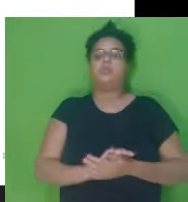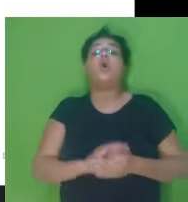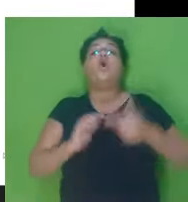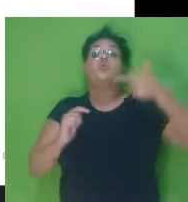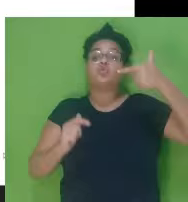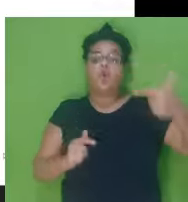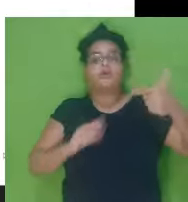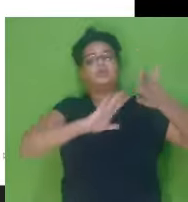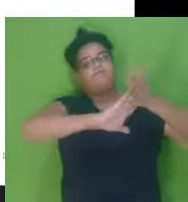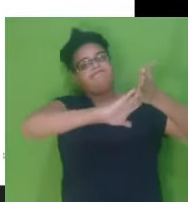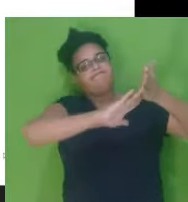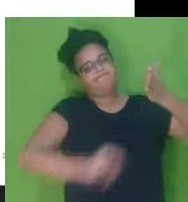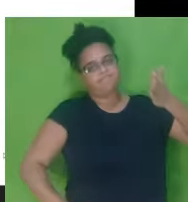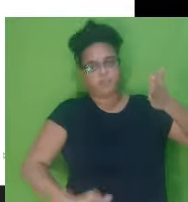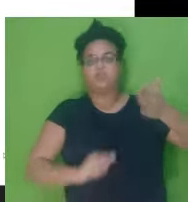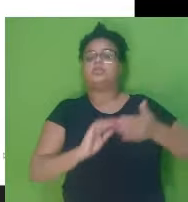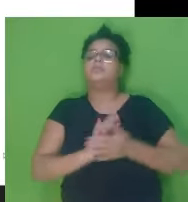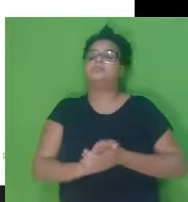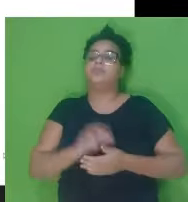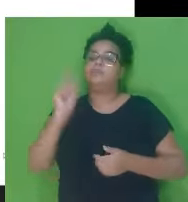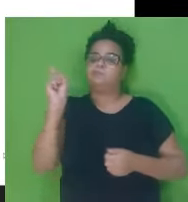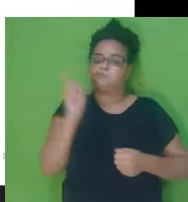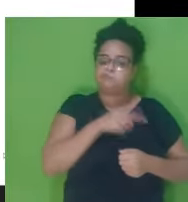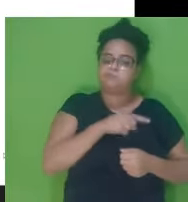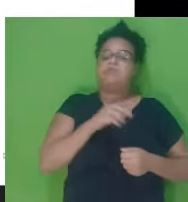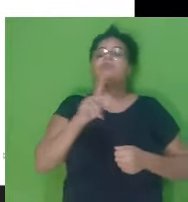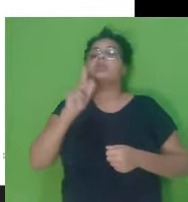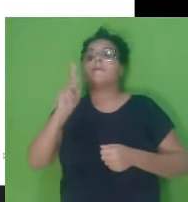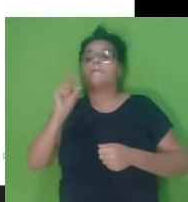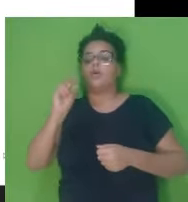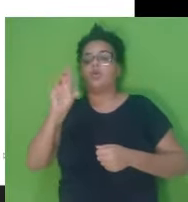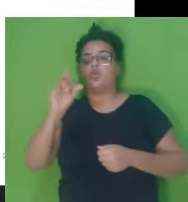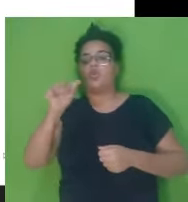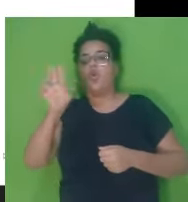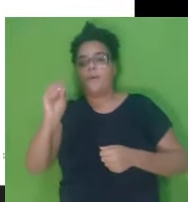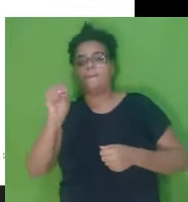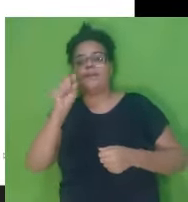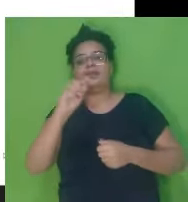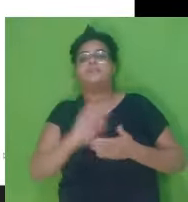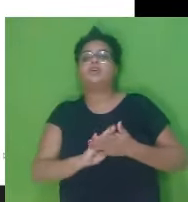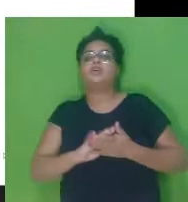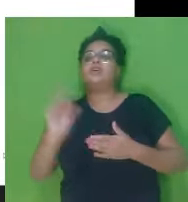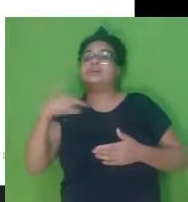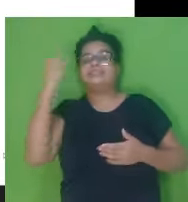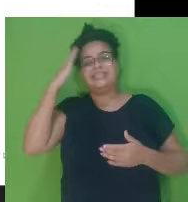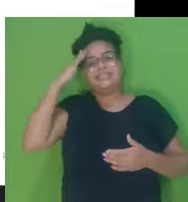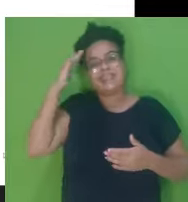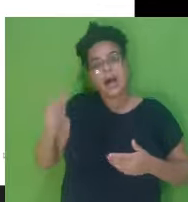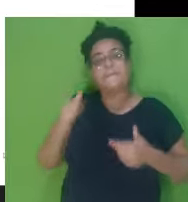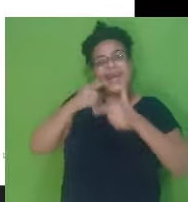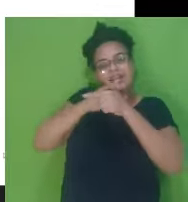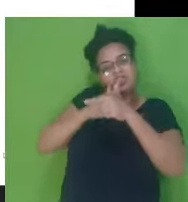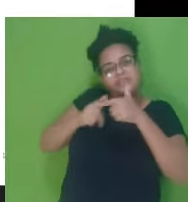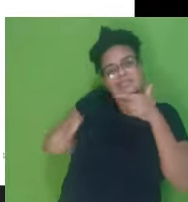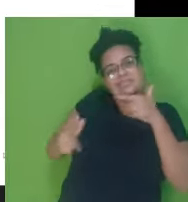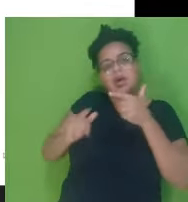2 anula o polinômio do denominador. Então, a gente sabe que a divisão